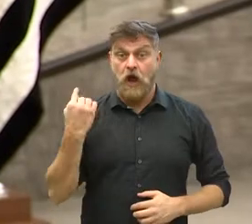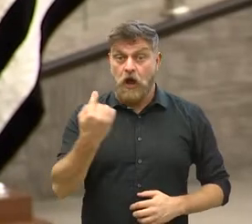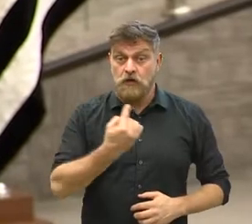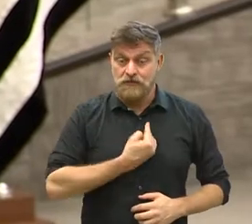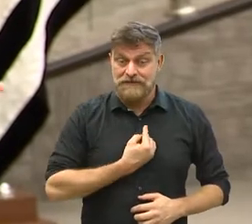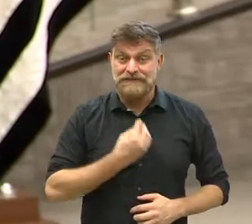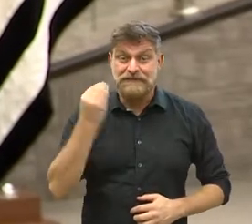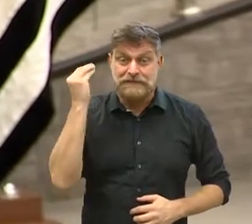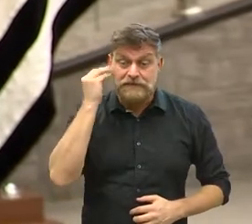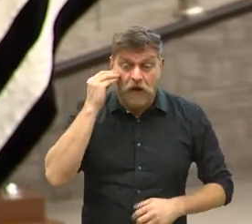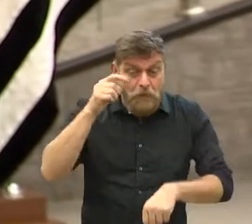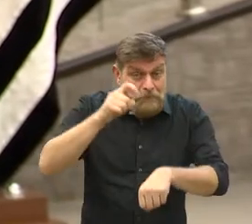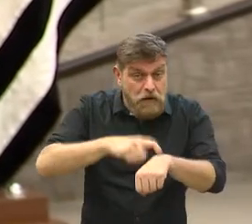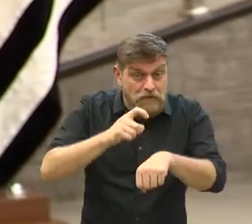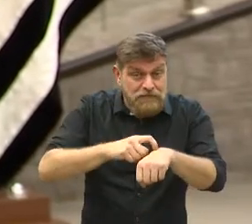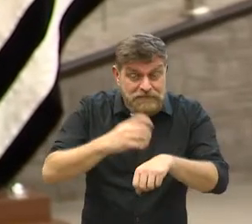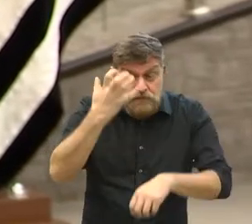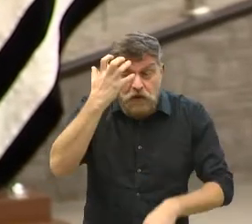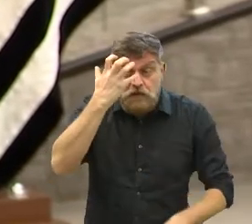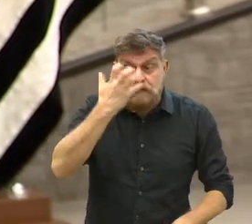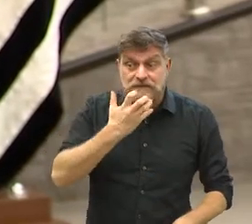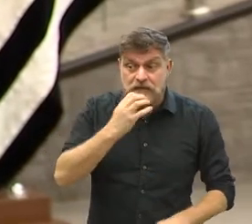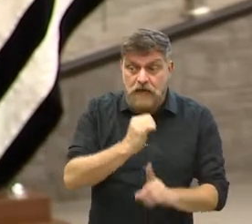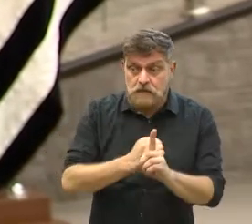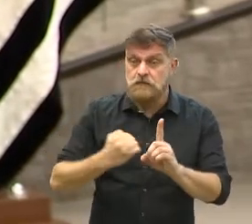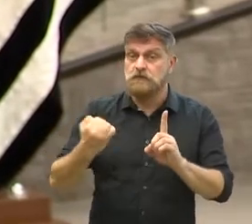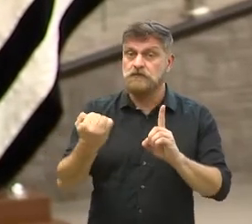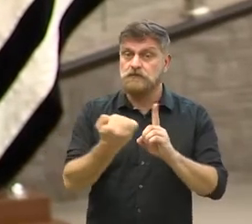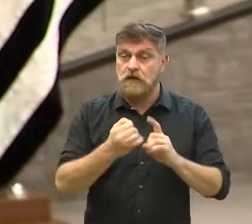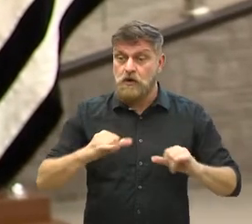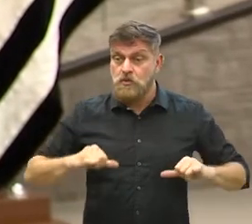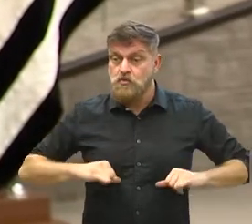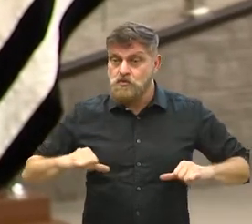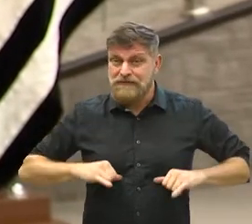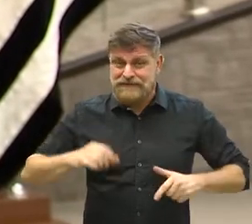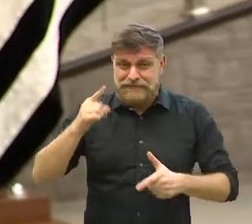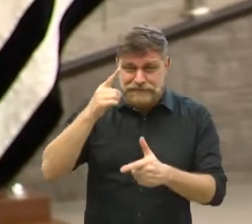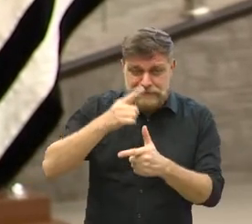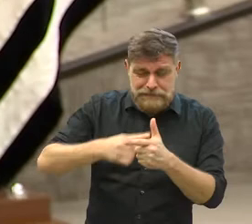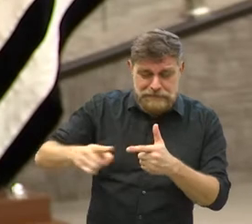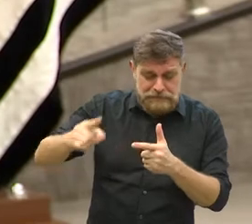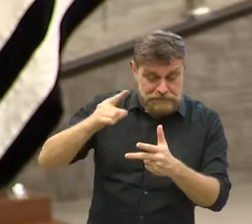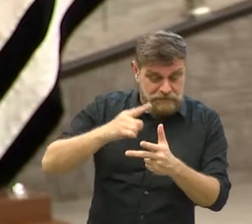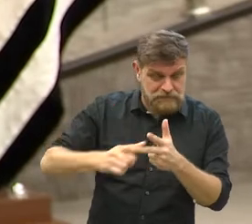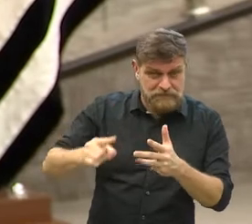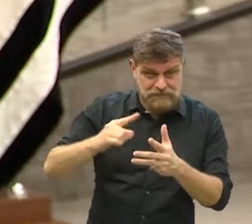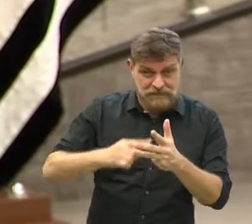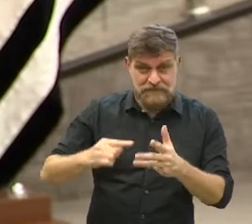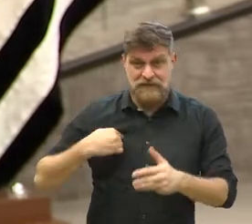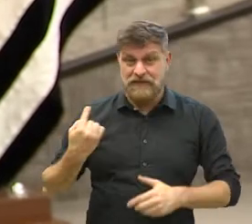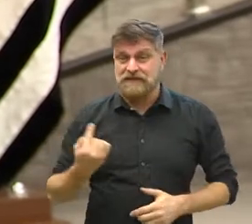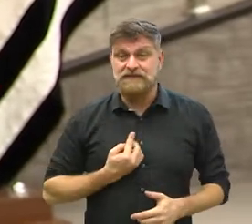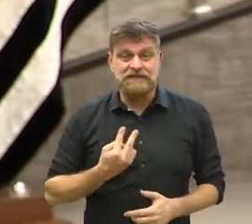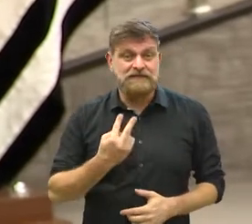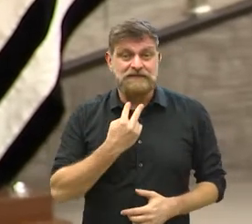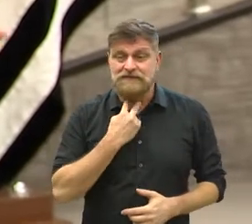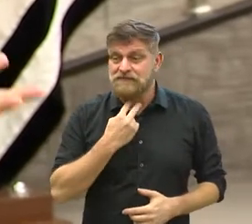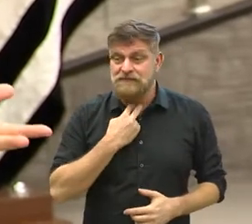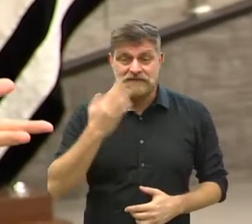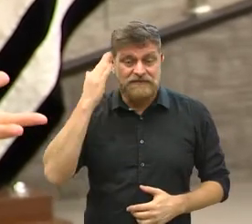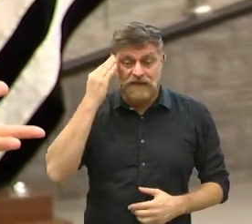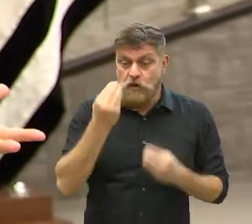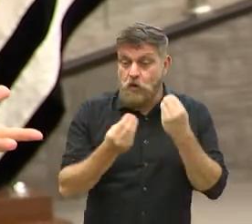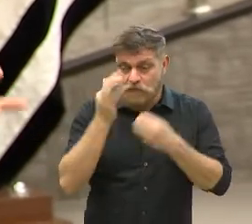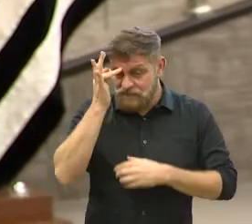e nós estamos vivendo muito sério na nossa sociedade com essa crise é uma crise que a gente não pode